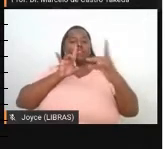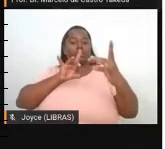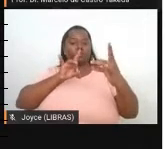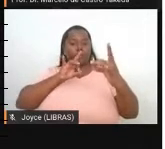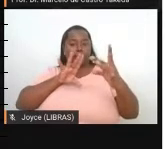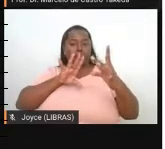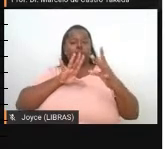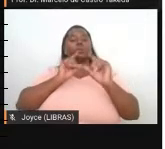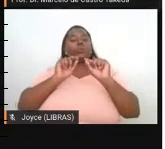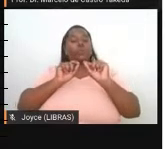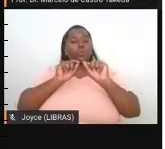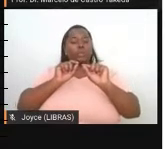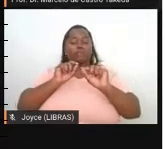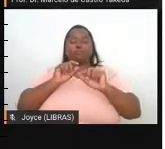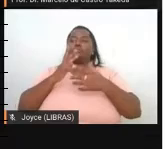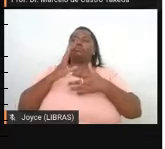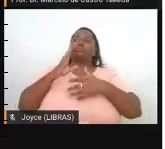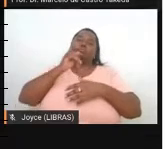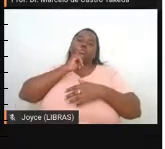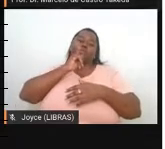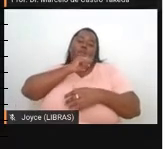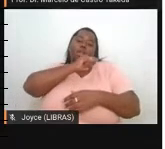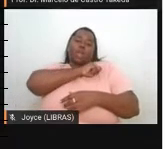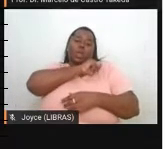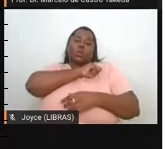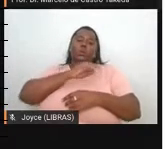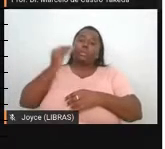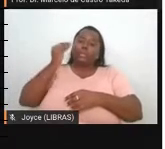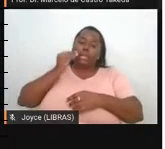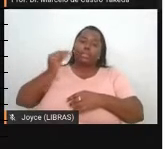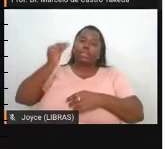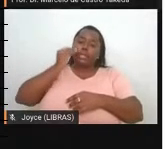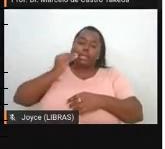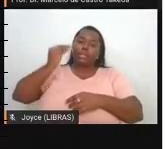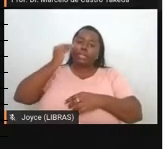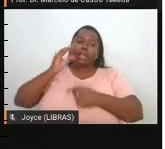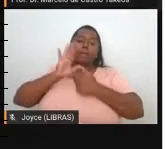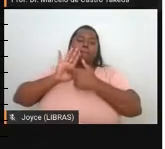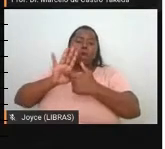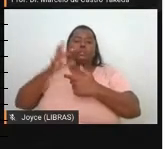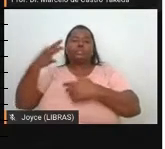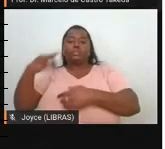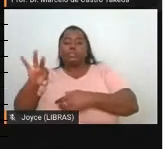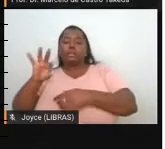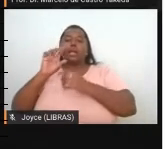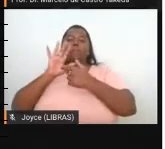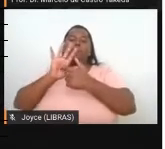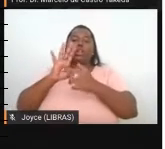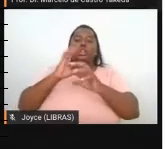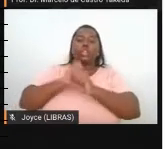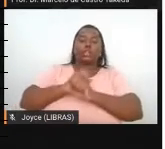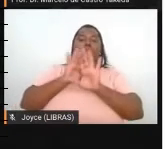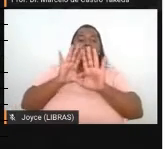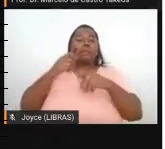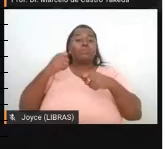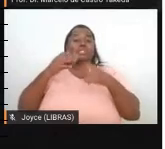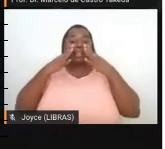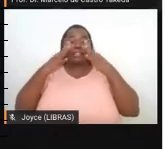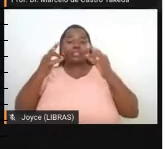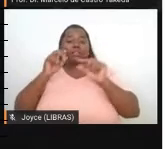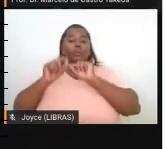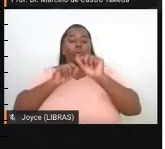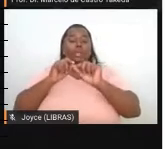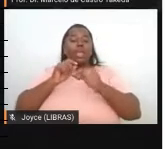de, durante a tentativa, aparecer os acertos, as notas, mas a gente precisa ficar atento da resposta correta, aparecer ou